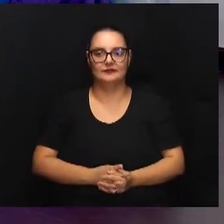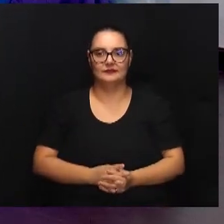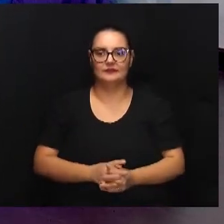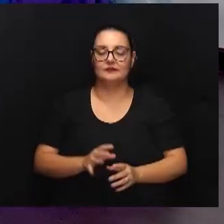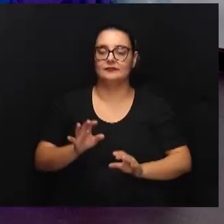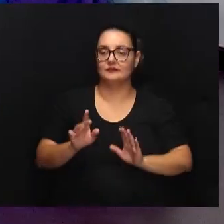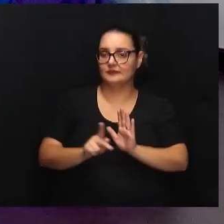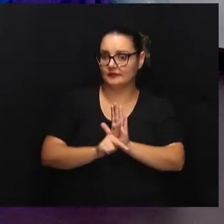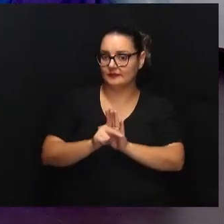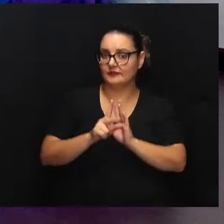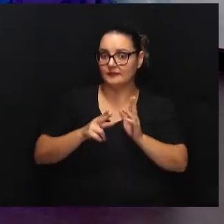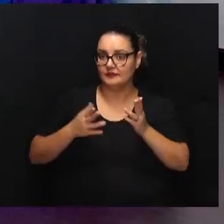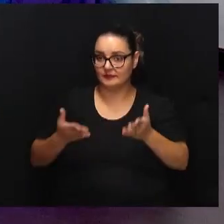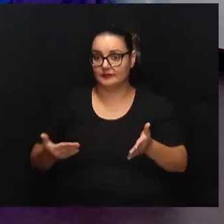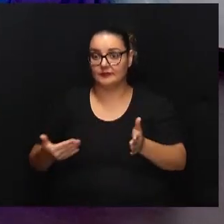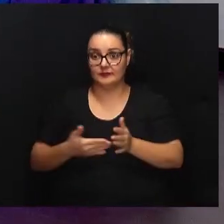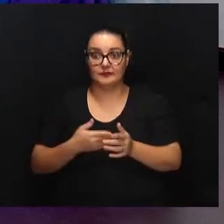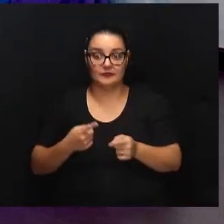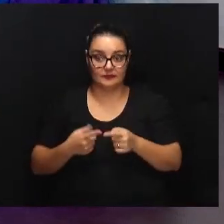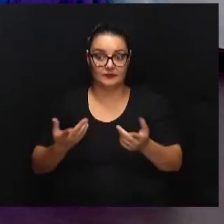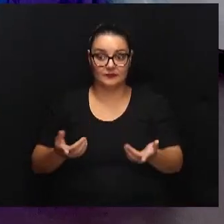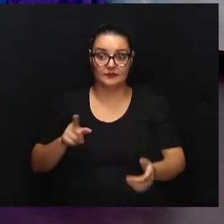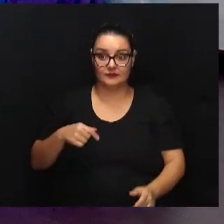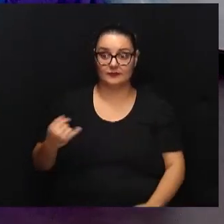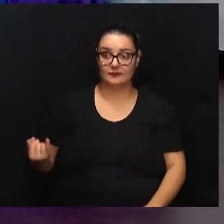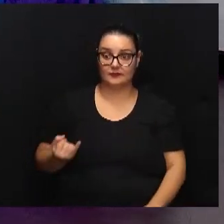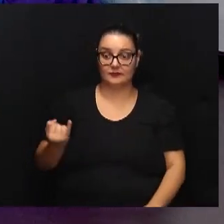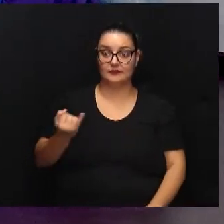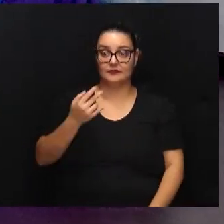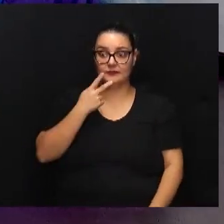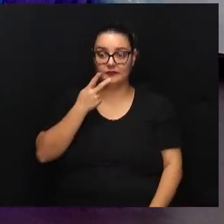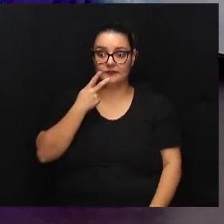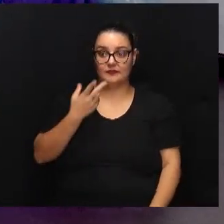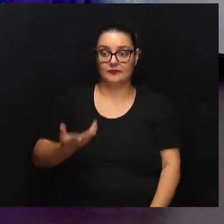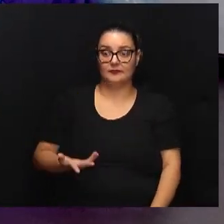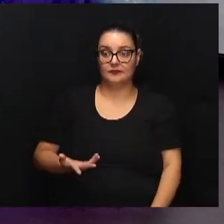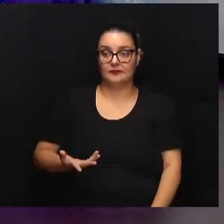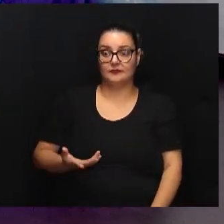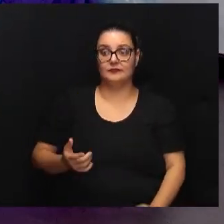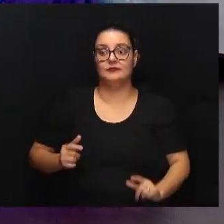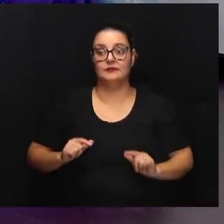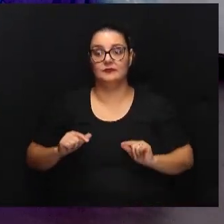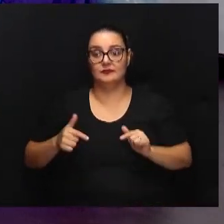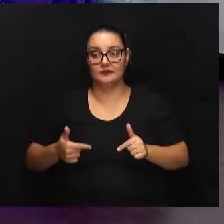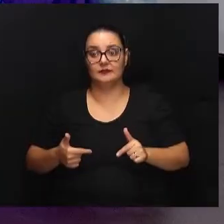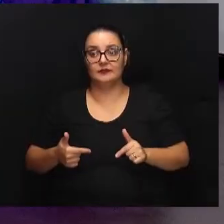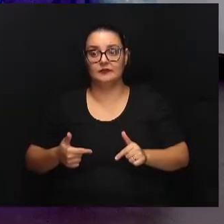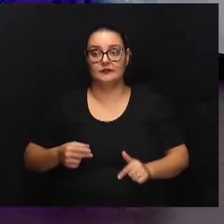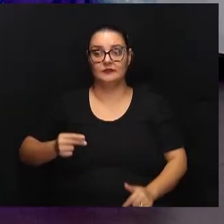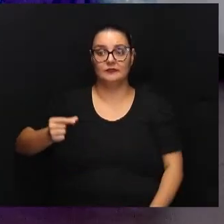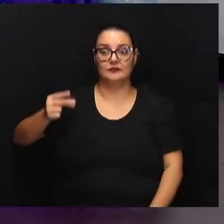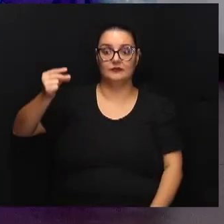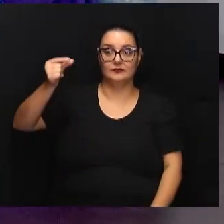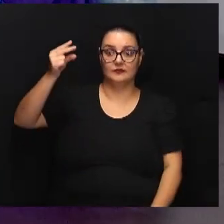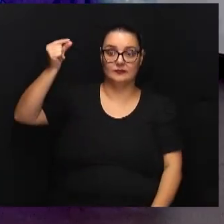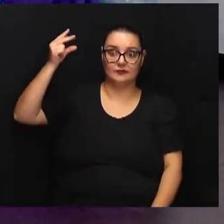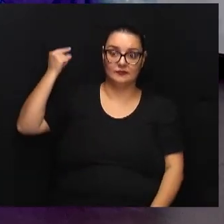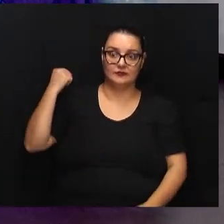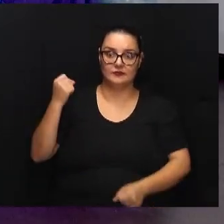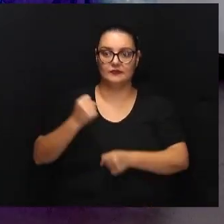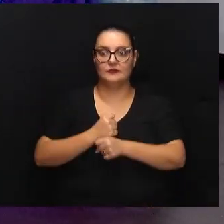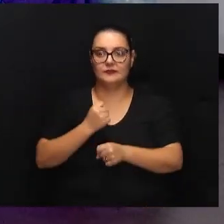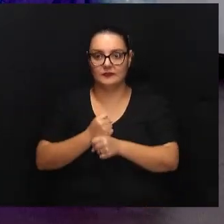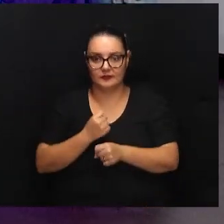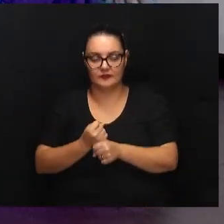acho indispensável projetos como este, até porque é importante ressaltar que essa luta começou